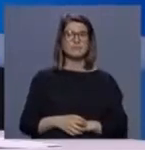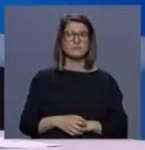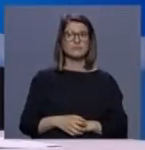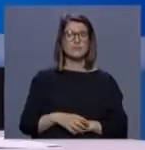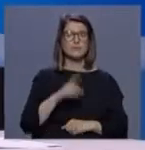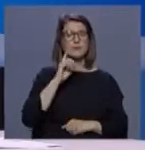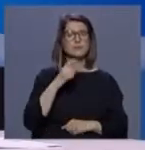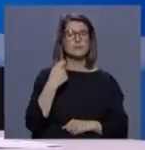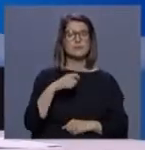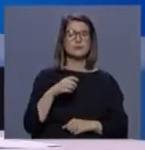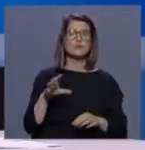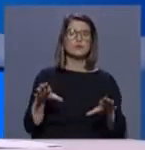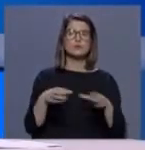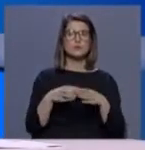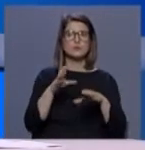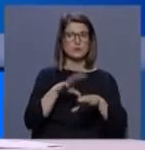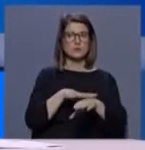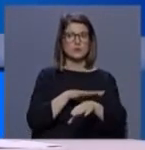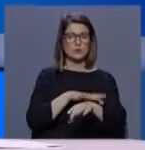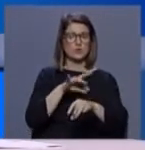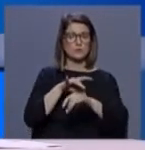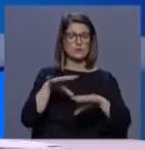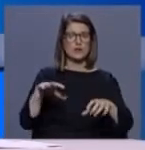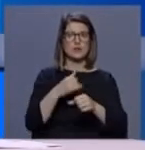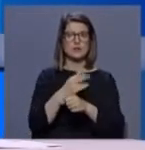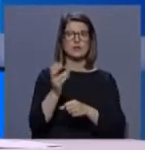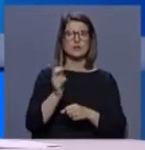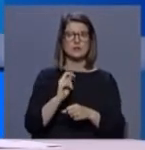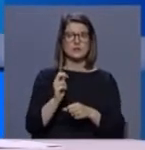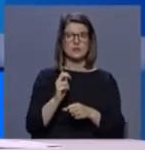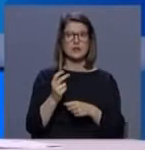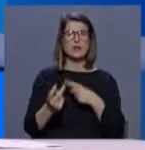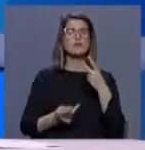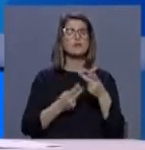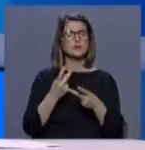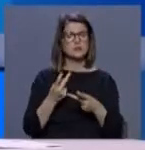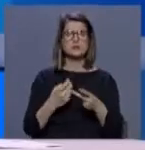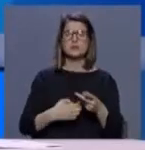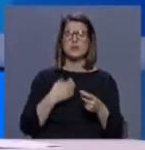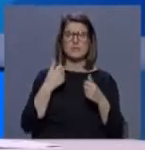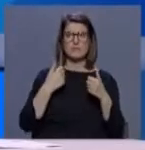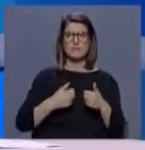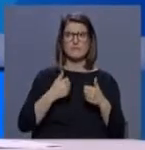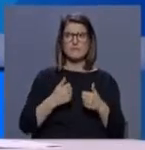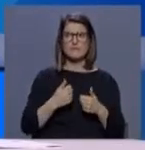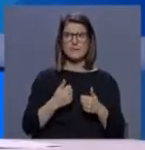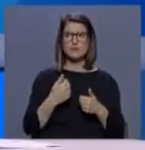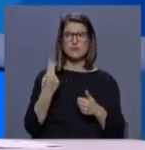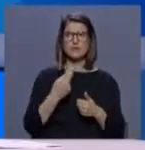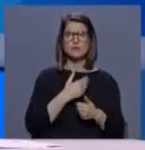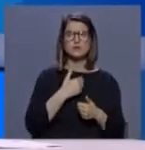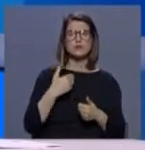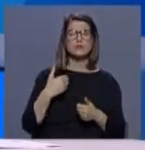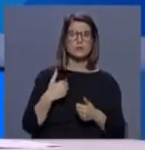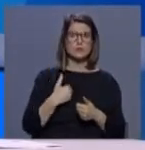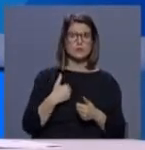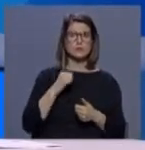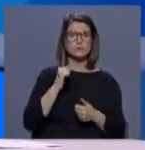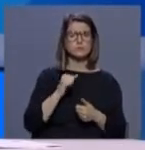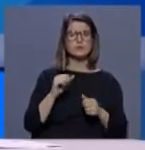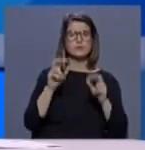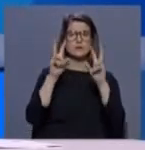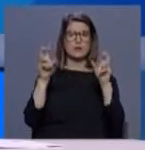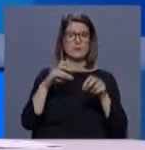A presidente do Conselho de Administração do Hospital da Ilha Terceira faz uma avaliação positiva da resposta dada pela Unidade de Saúde ao surto